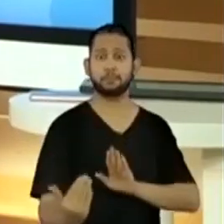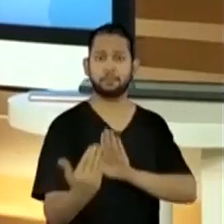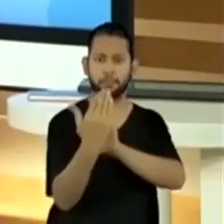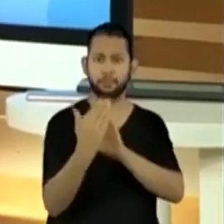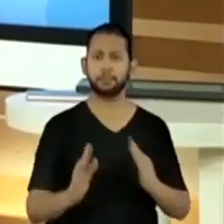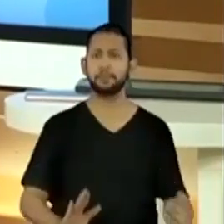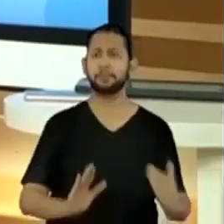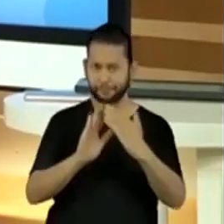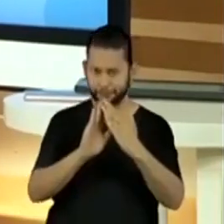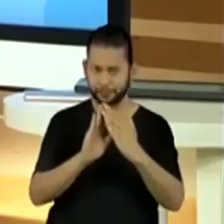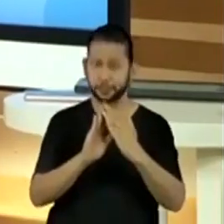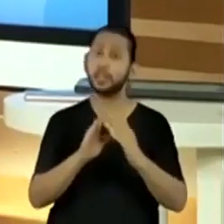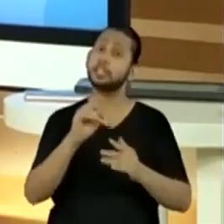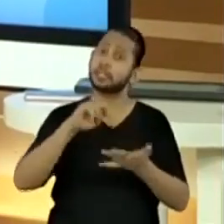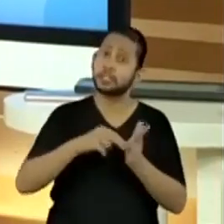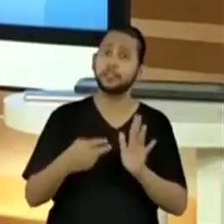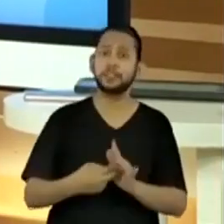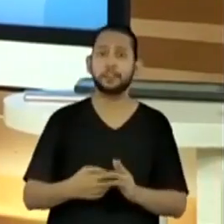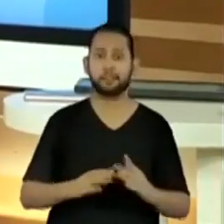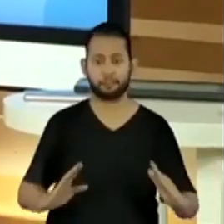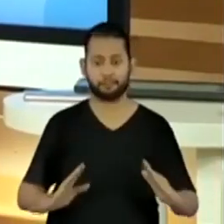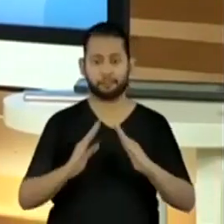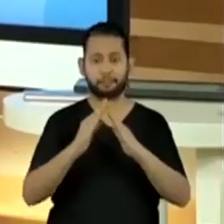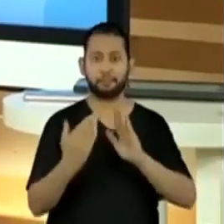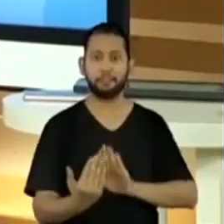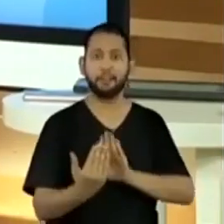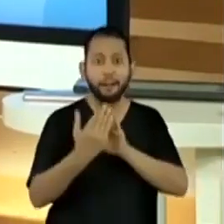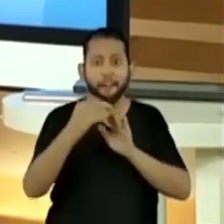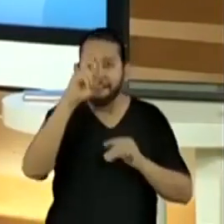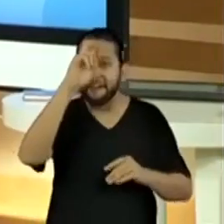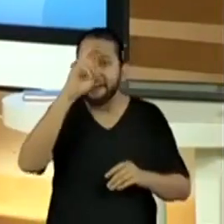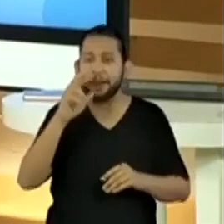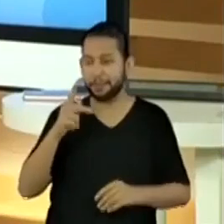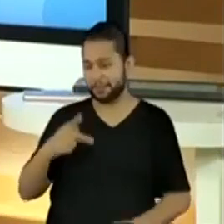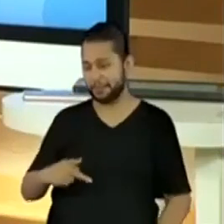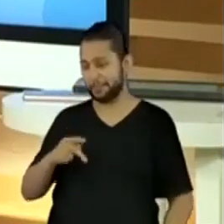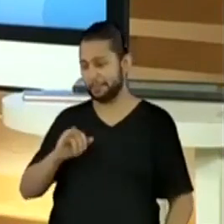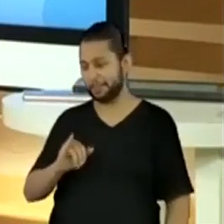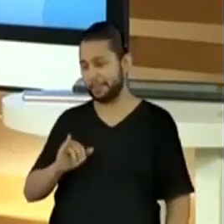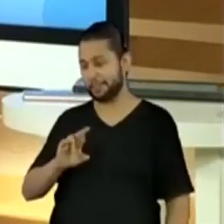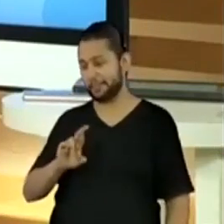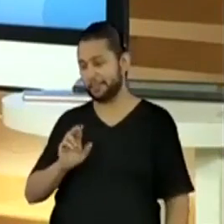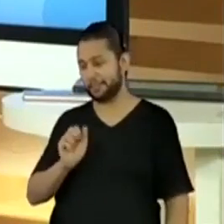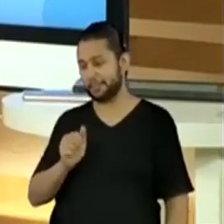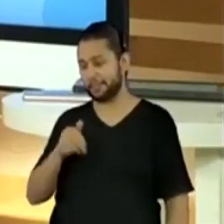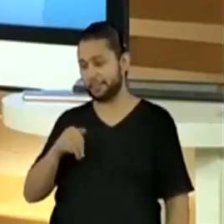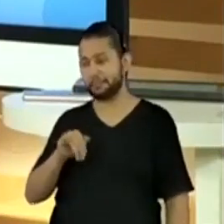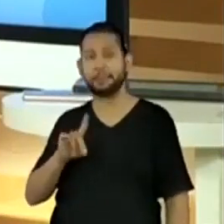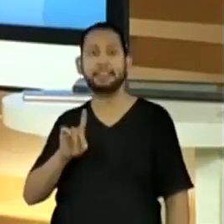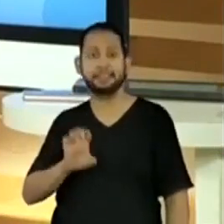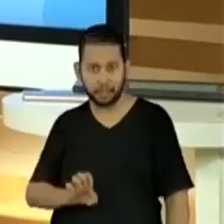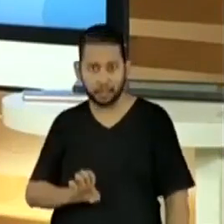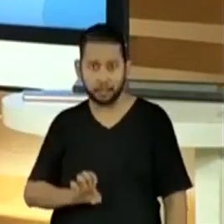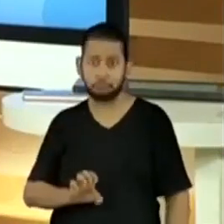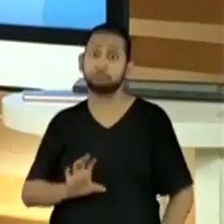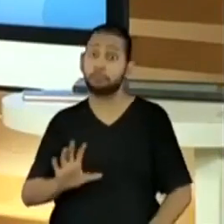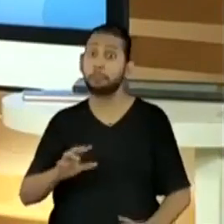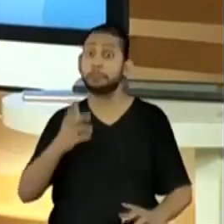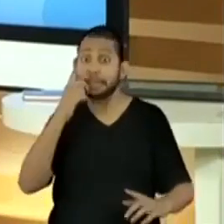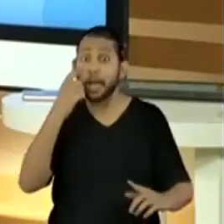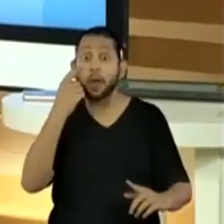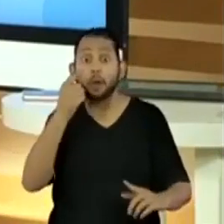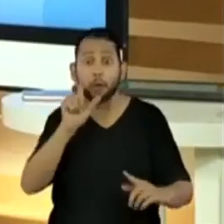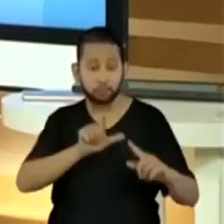arestas, e as faces aqui, ó, ao redor da pirâmide são triangulares, formato de triângulo.